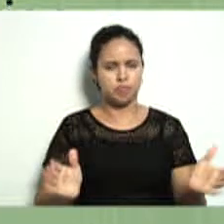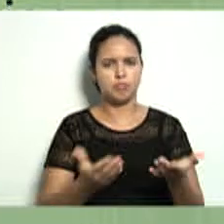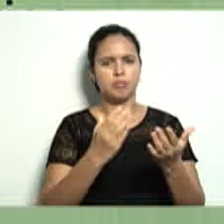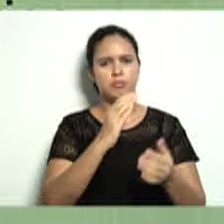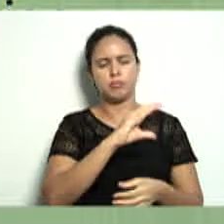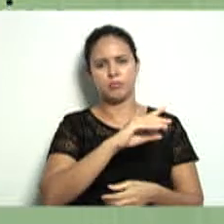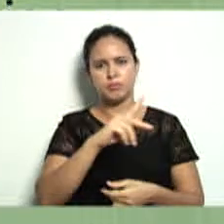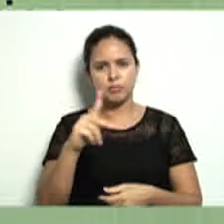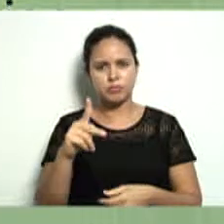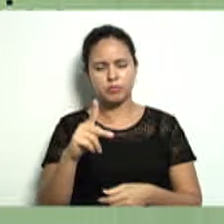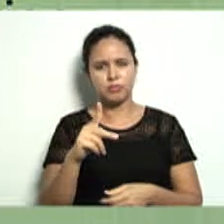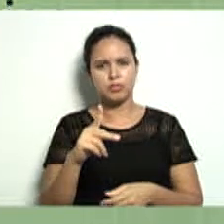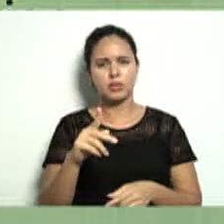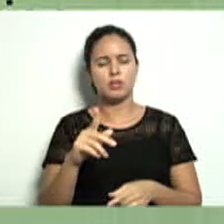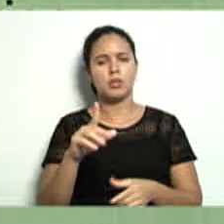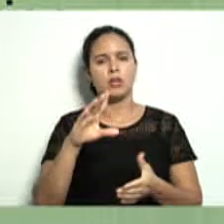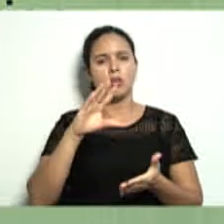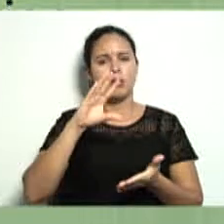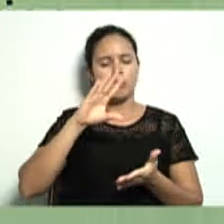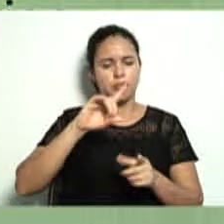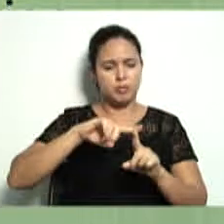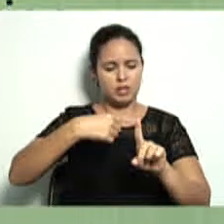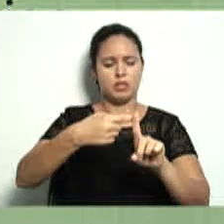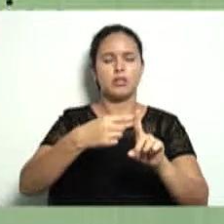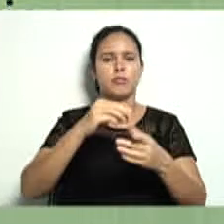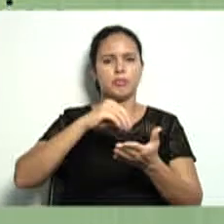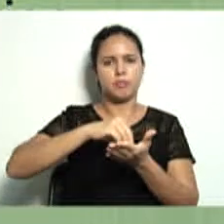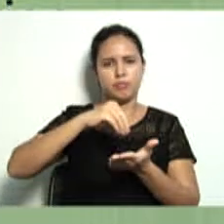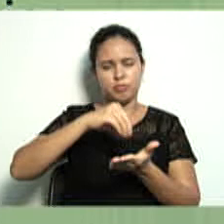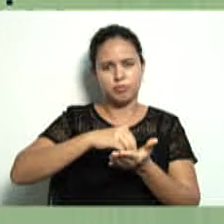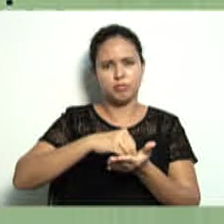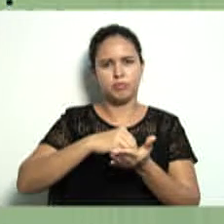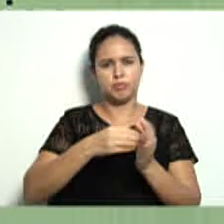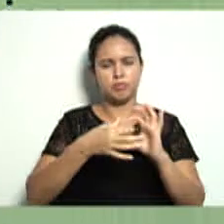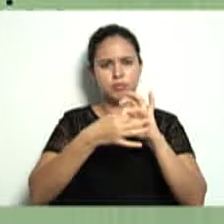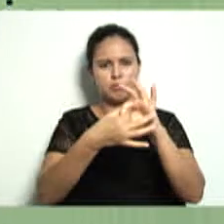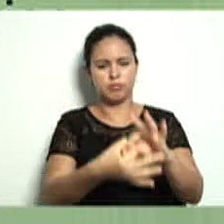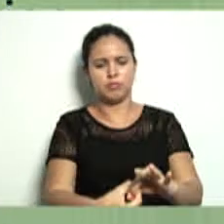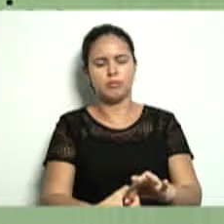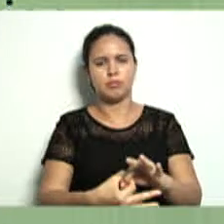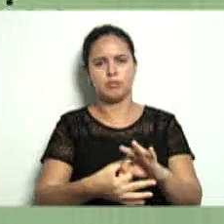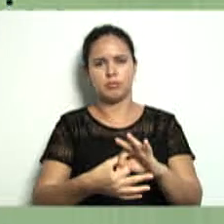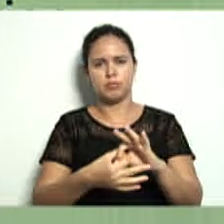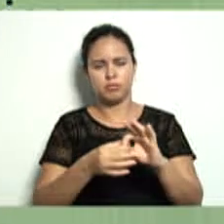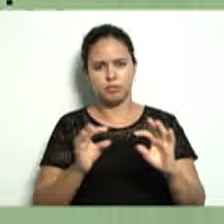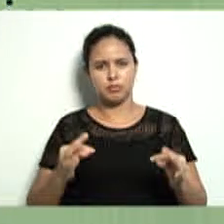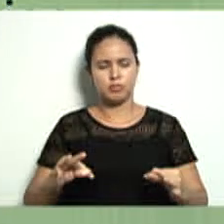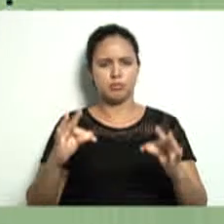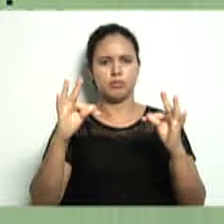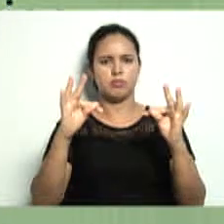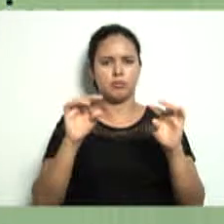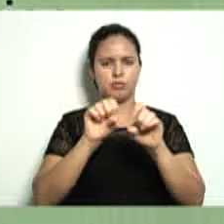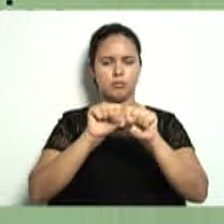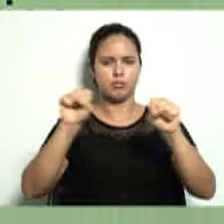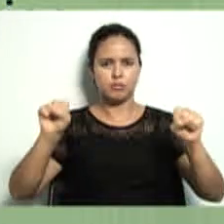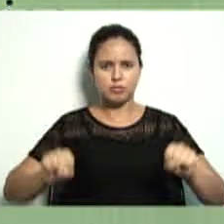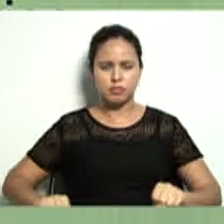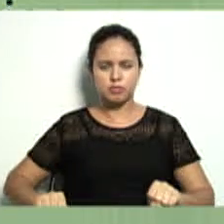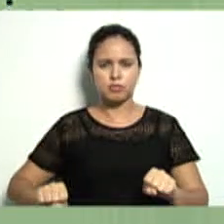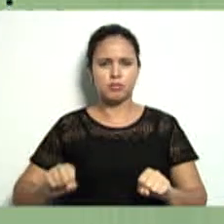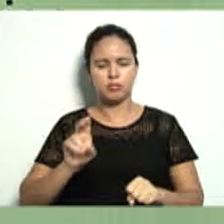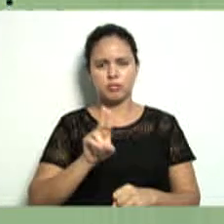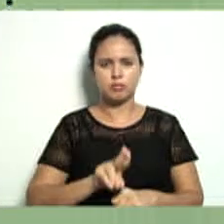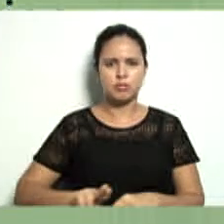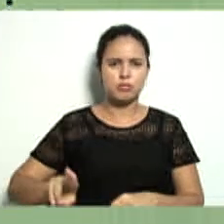as operações que estão ligadas, são as questões ligadas à tecnologia, aos sistemas que são utilizados.